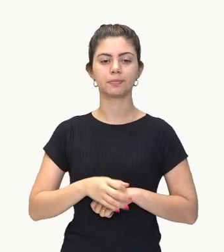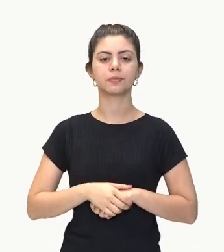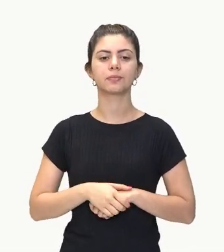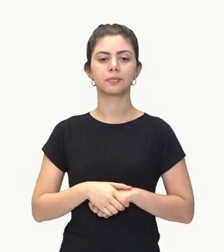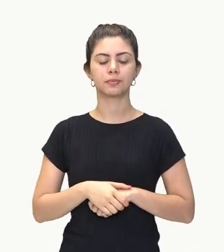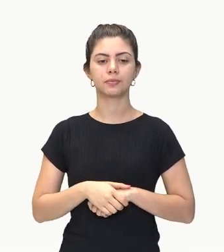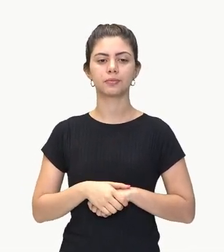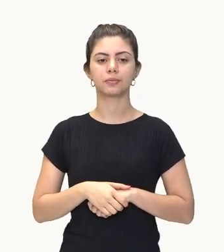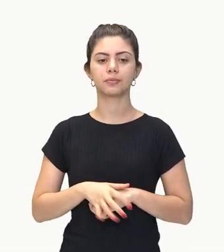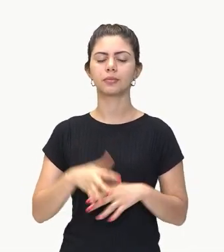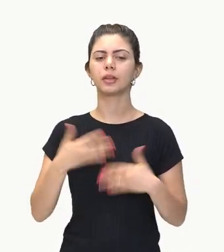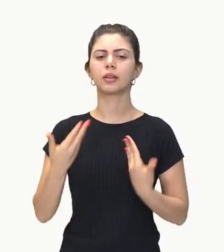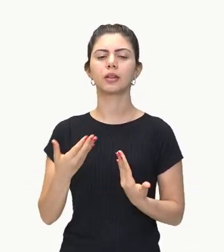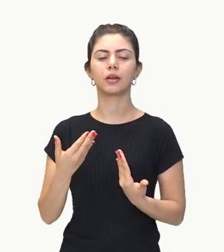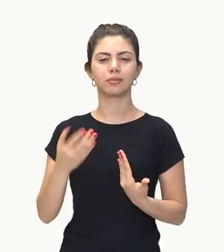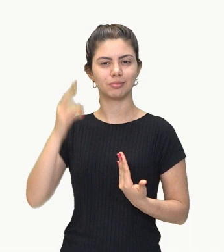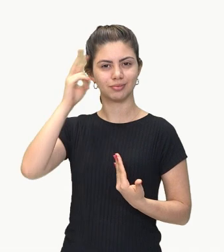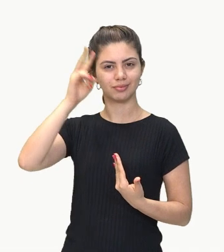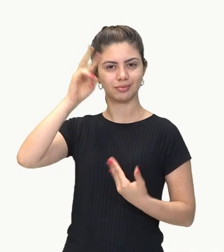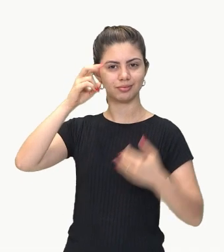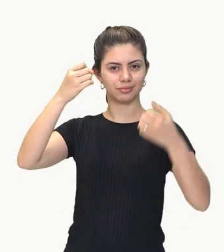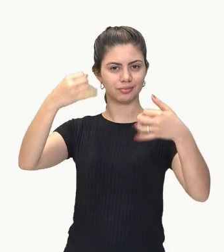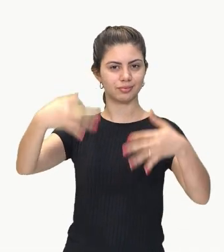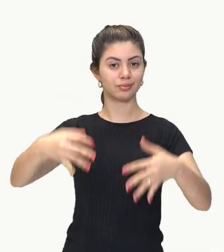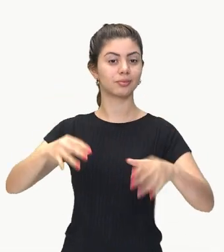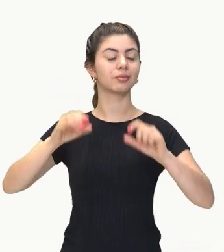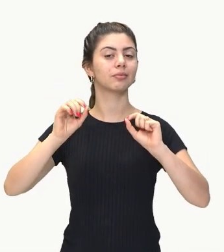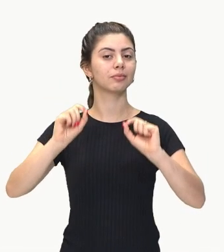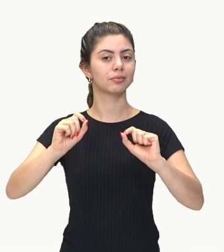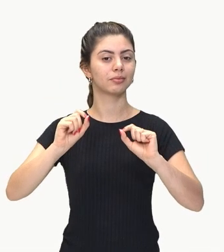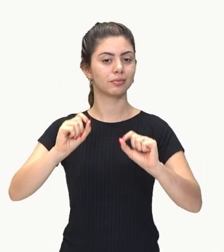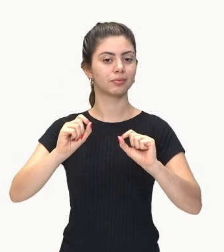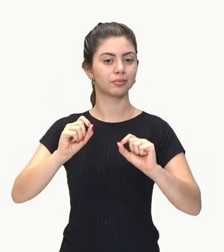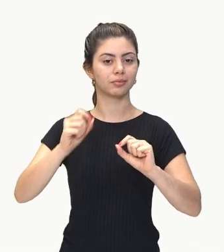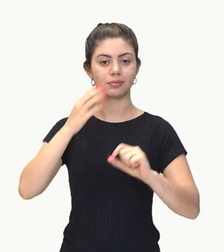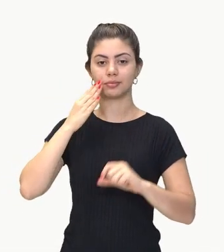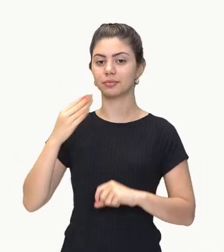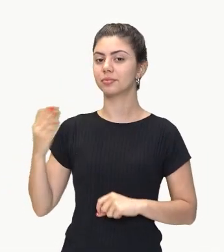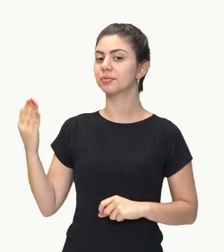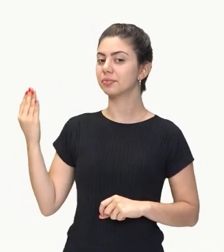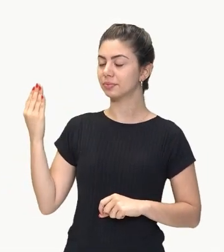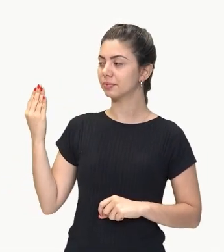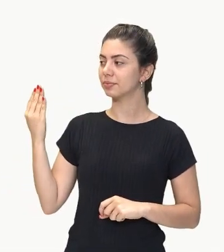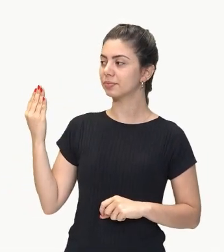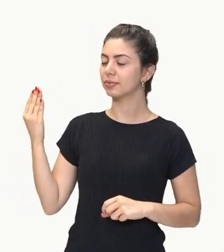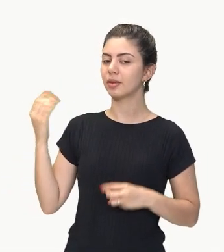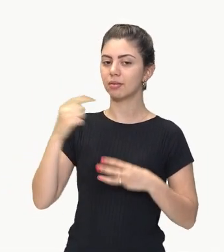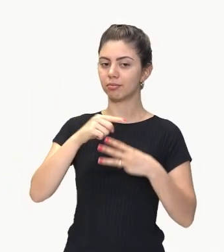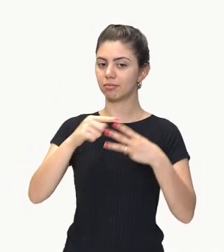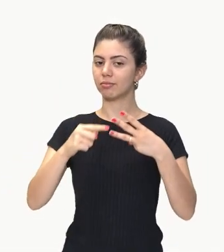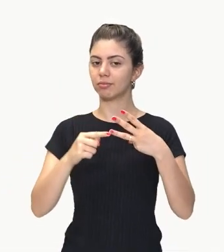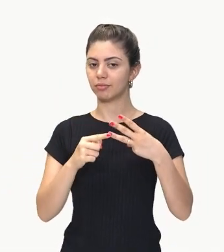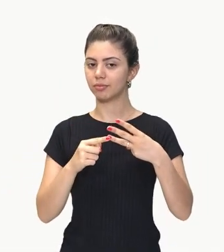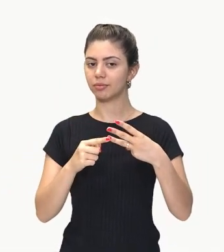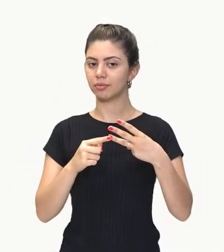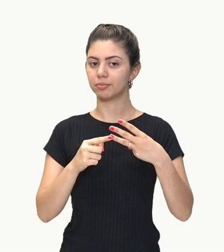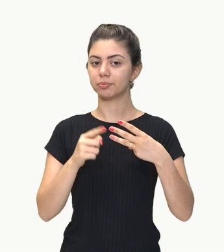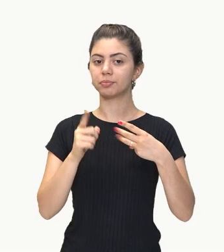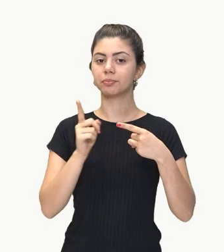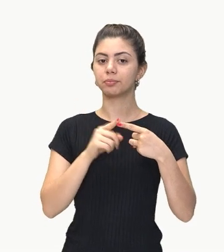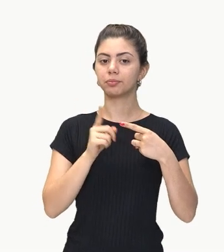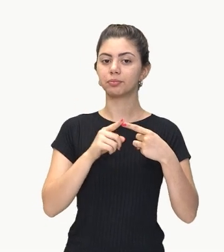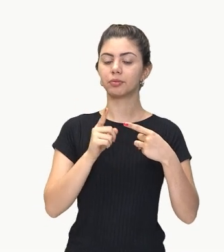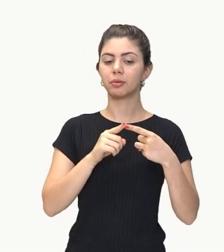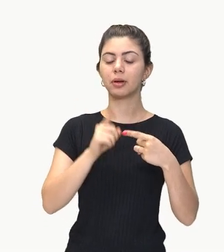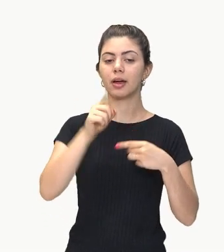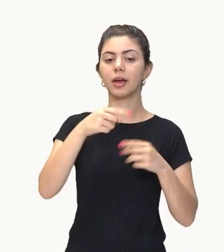Como é que estava dizendo aí no nosso aqui, ó, nas nossas etapas. Vamos multiplicar os números como